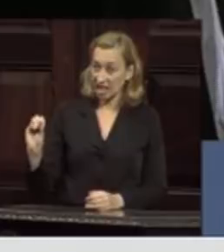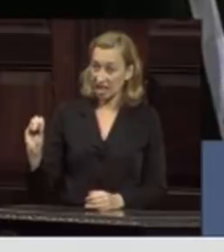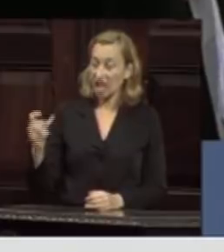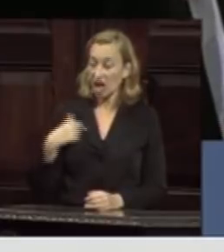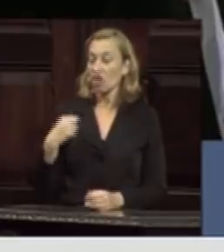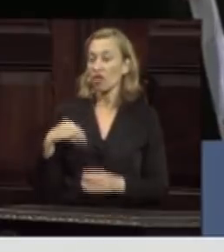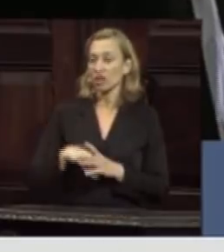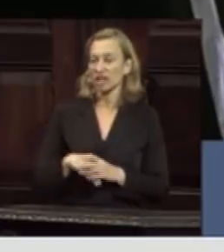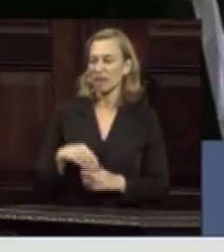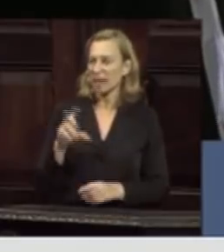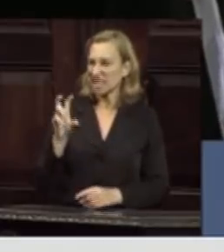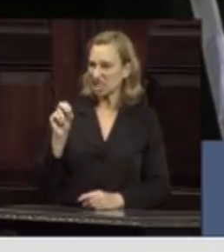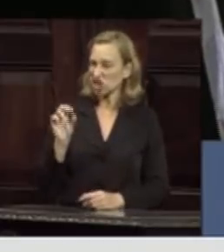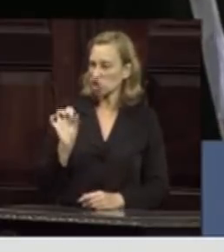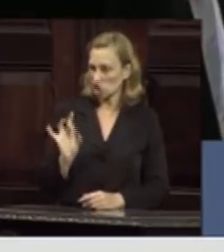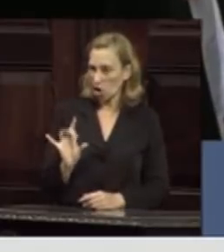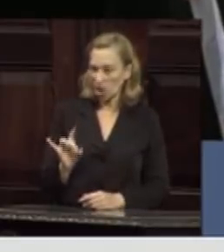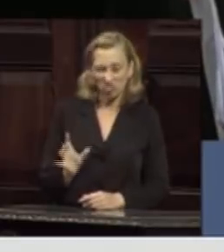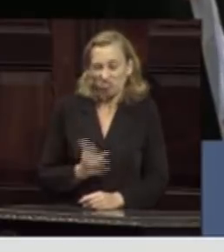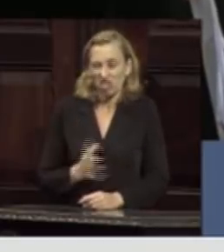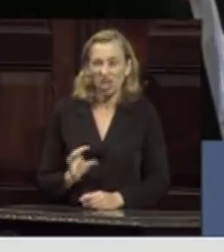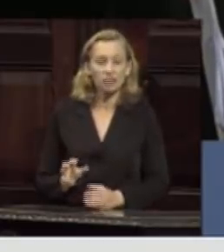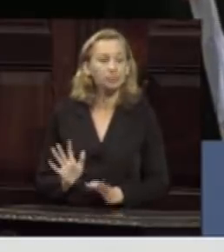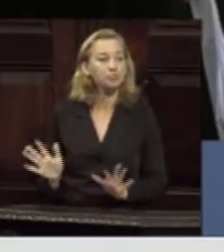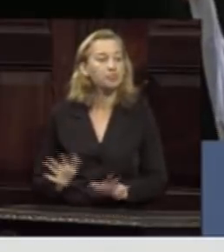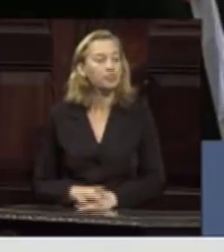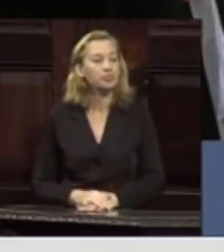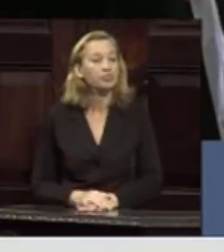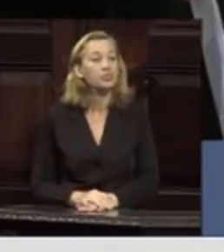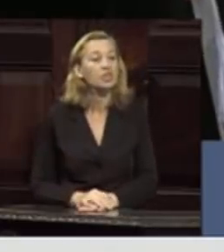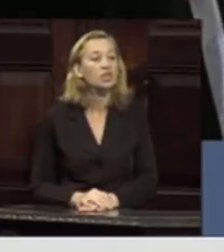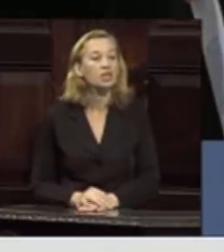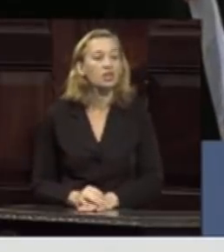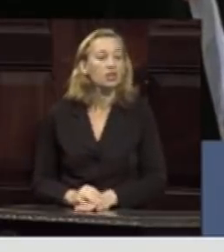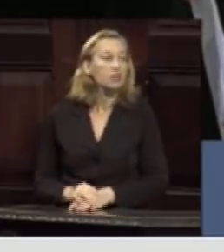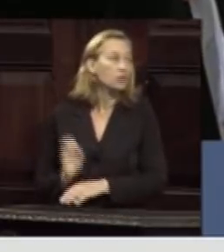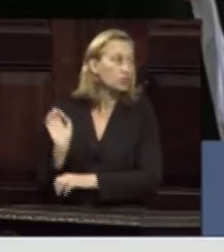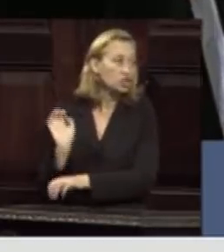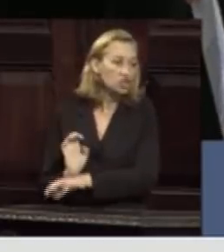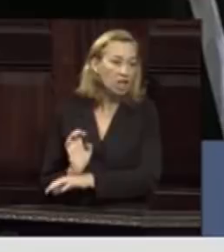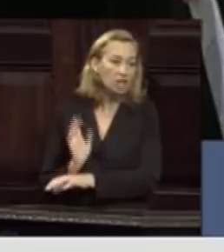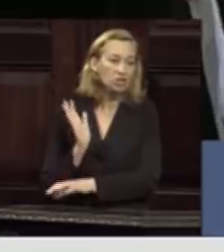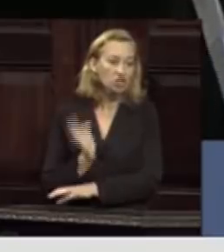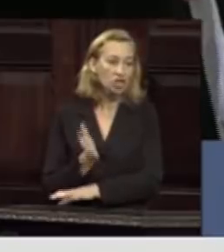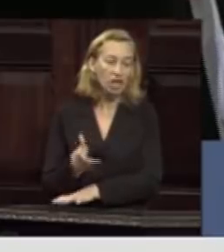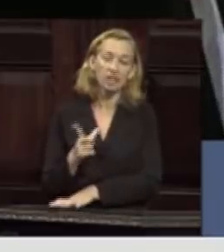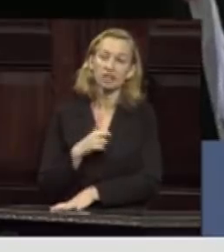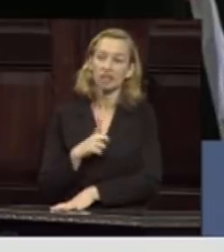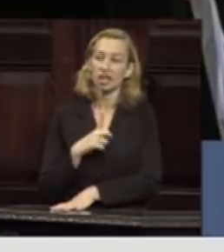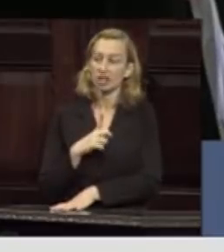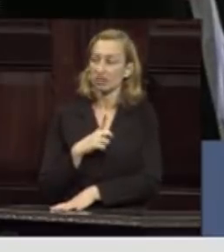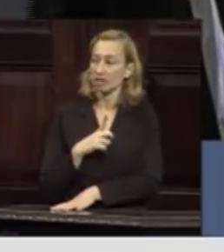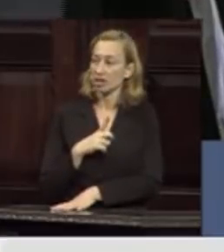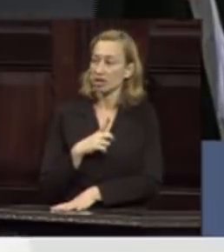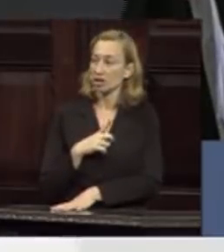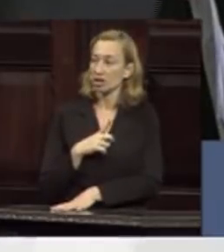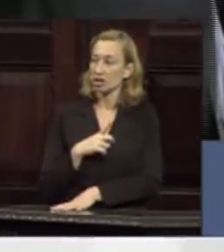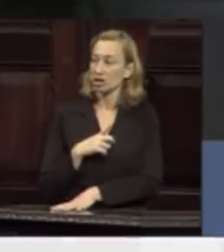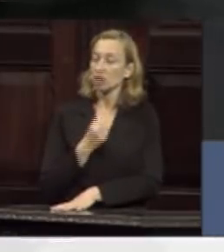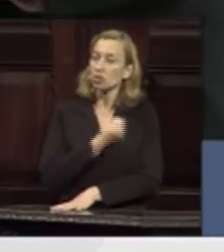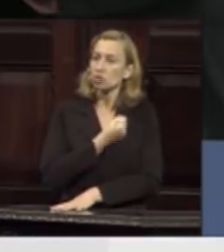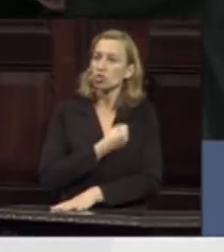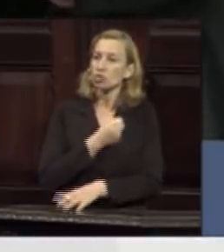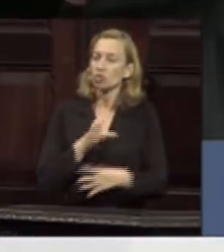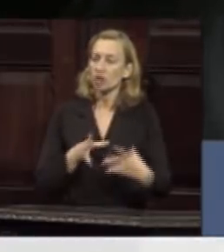tem que trazer aqui, é que esse Estado já teve grau de investimento, graças